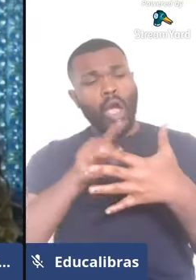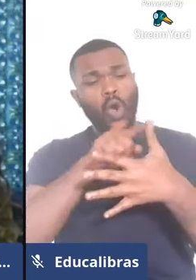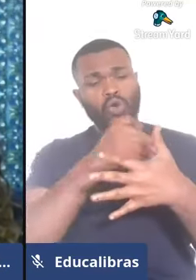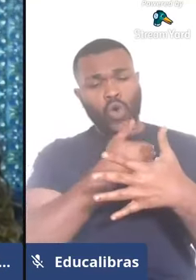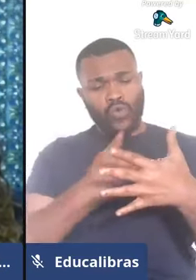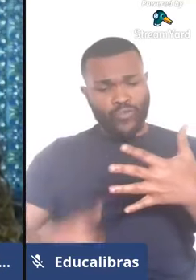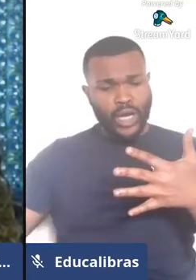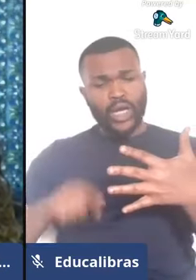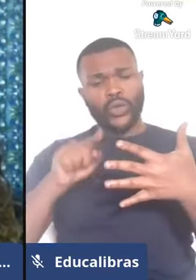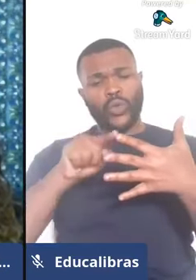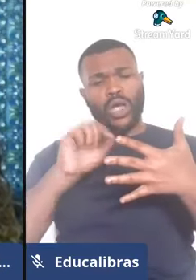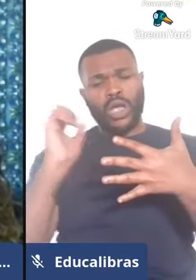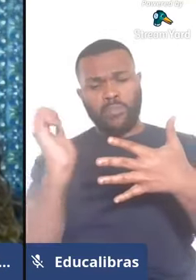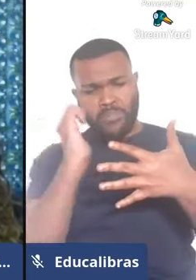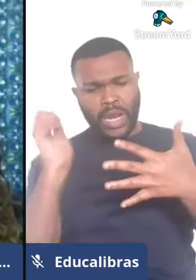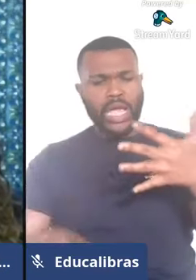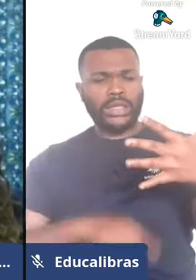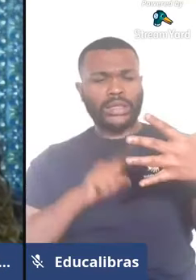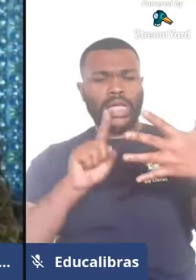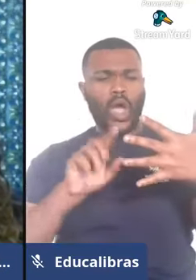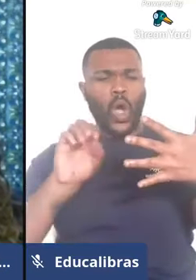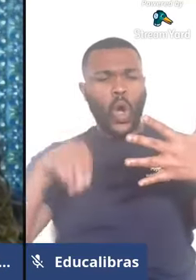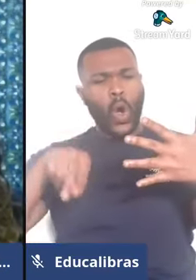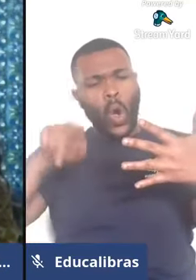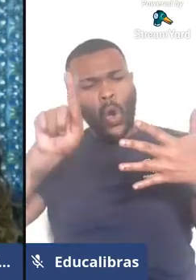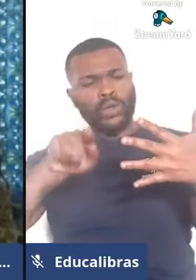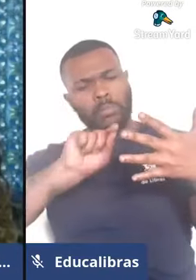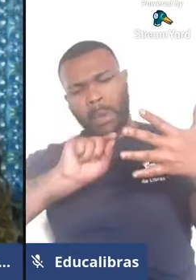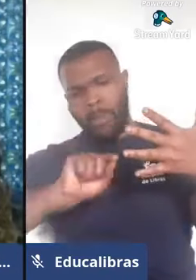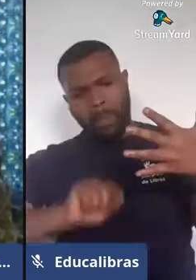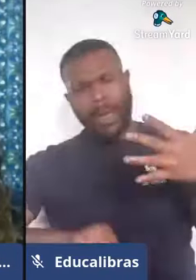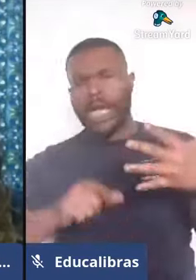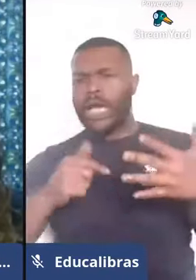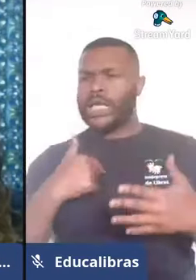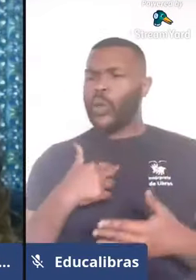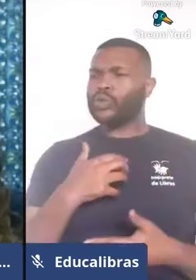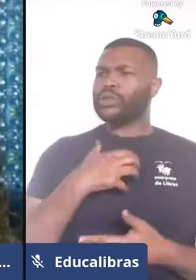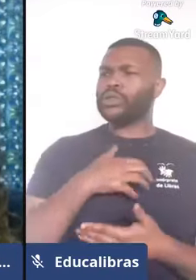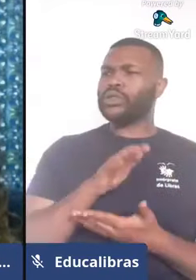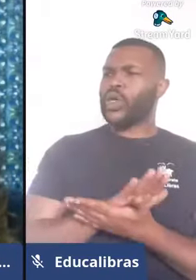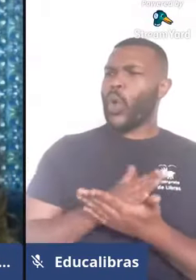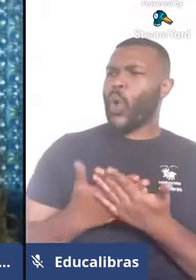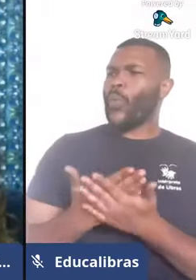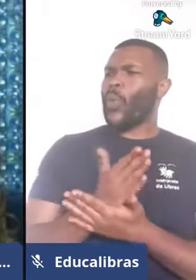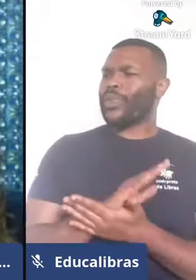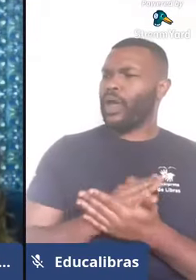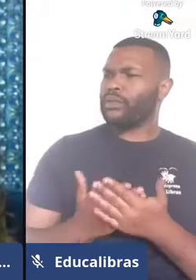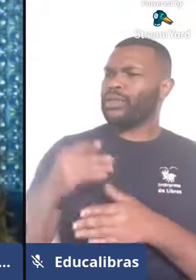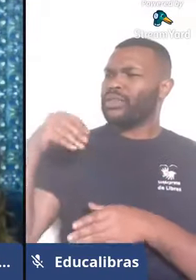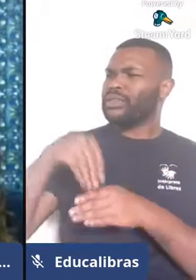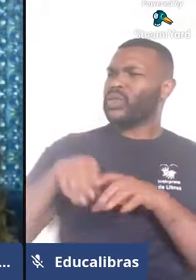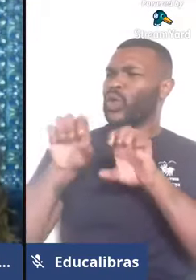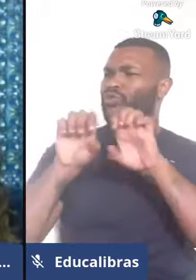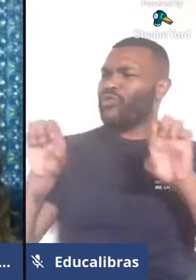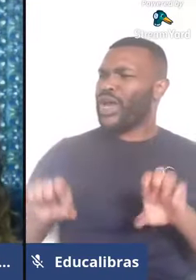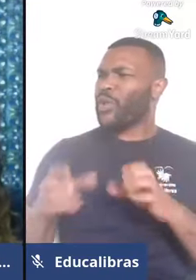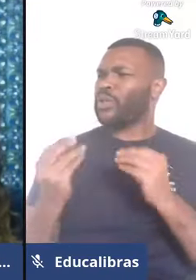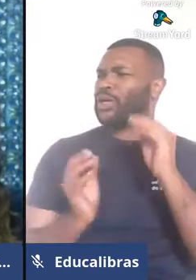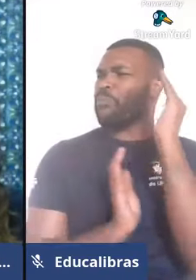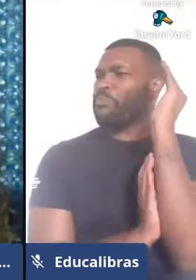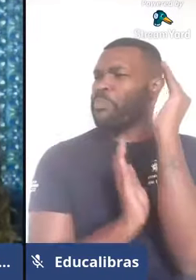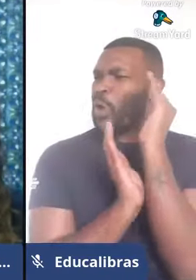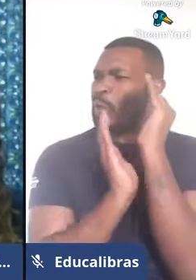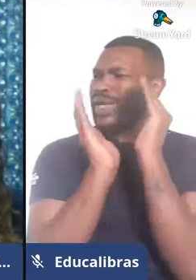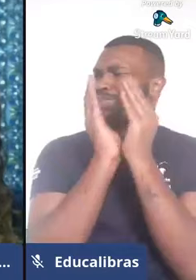sociais. E aí eu comecei a me incomodar um pouco, né, com a estrutura do governo, ser muito engessada. Eu sentia que dava para fazer